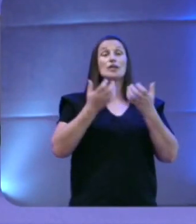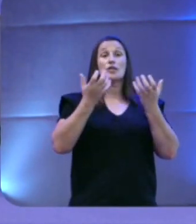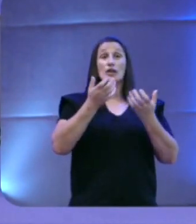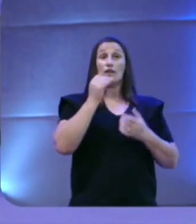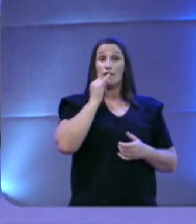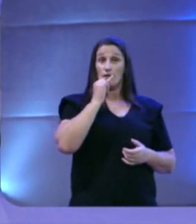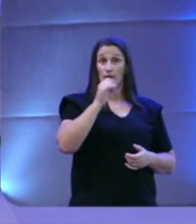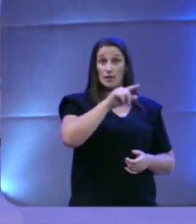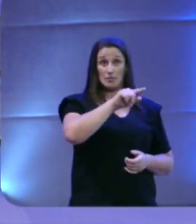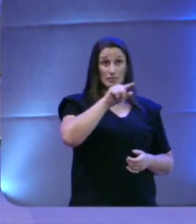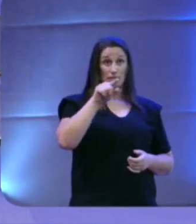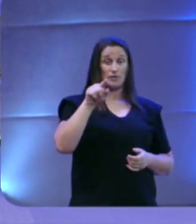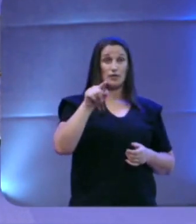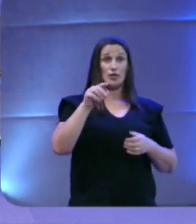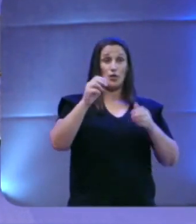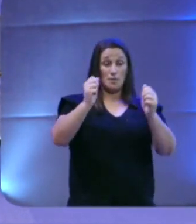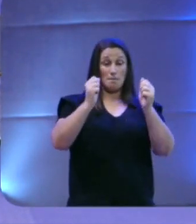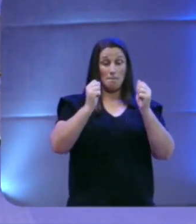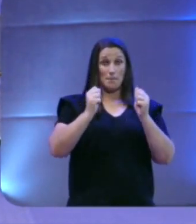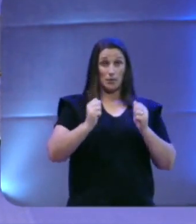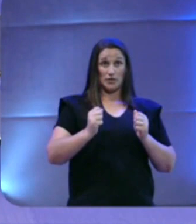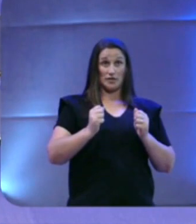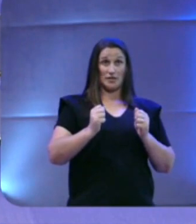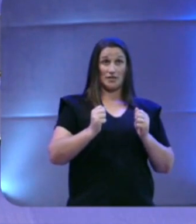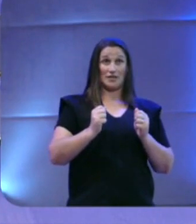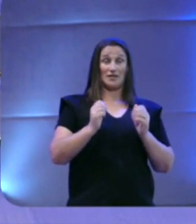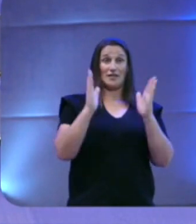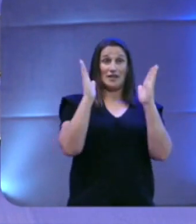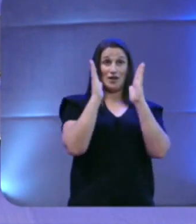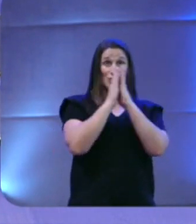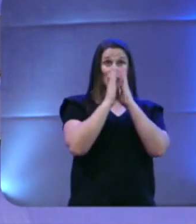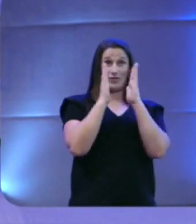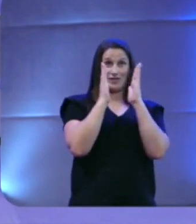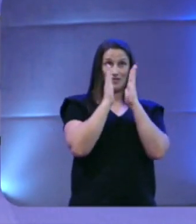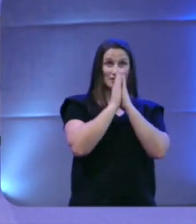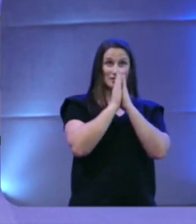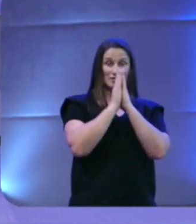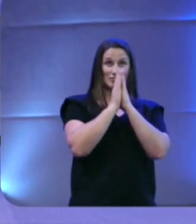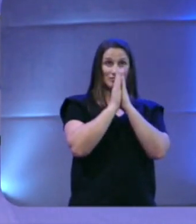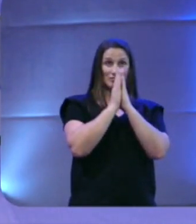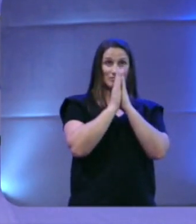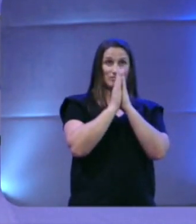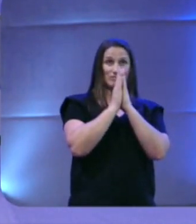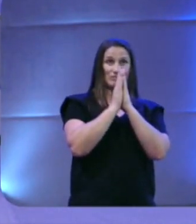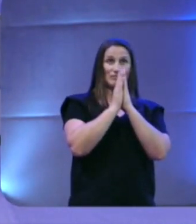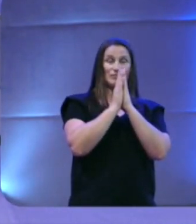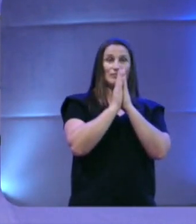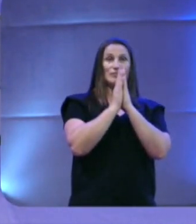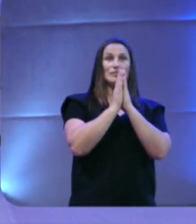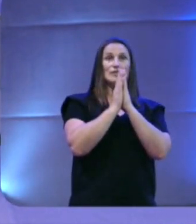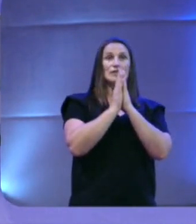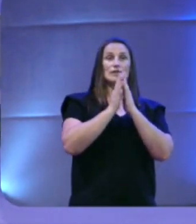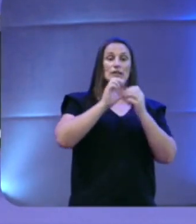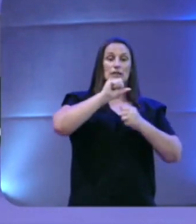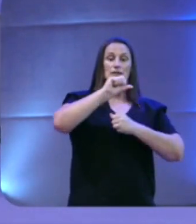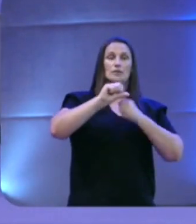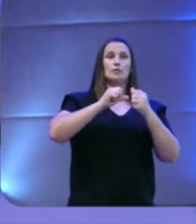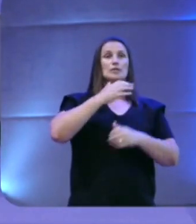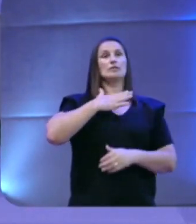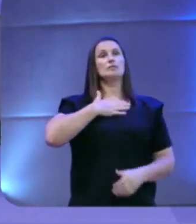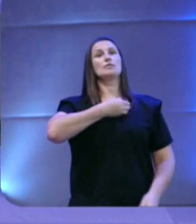falar com você sobre o poder da oração nesse processo de transformação na minha e na sua